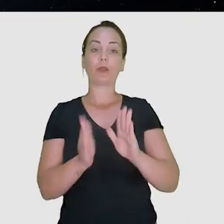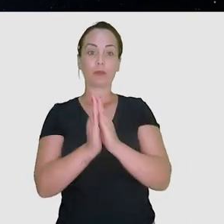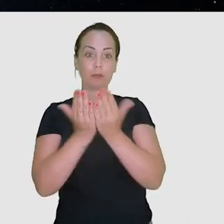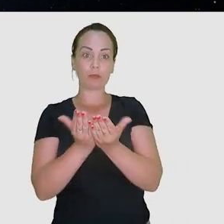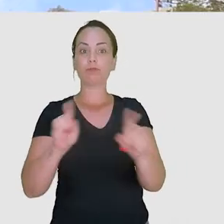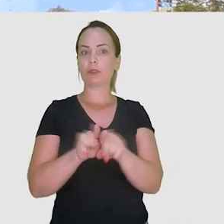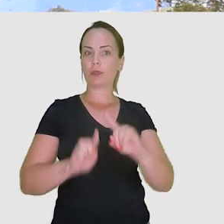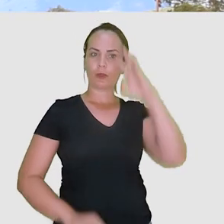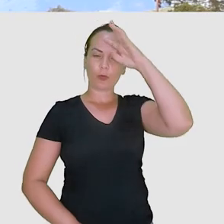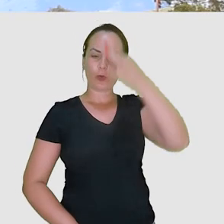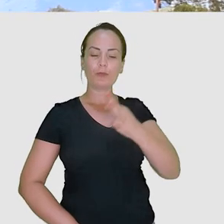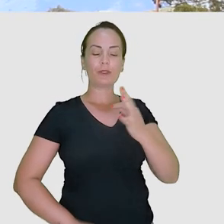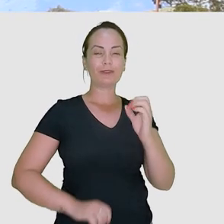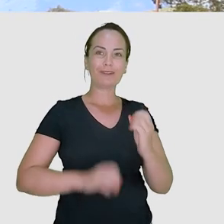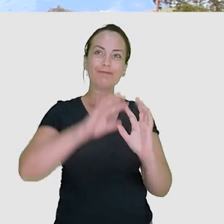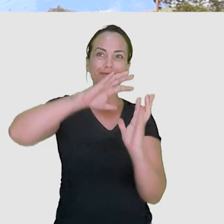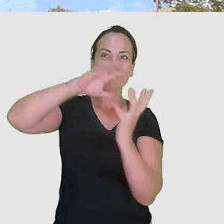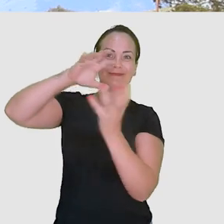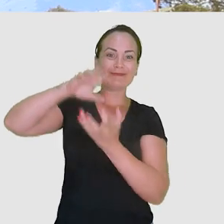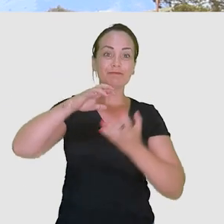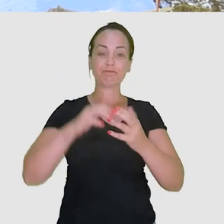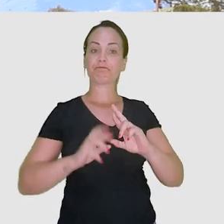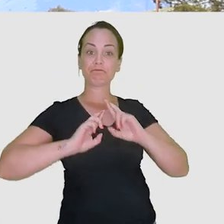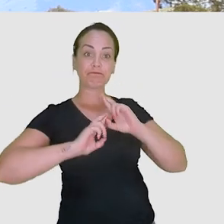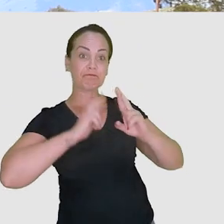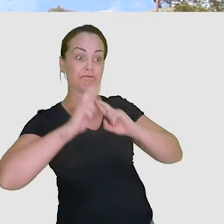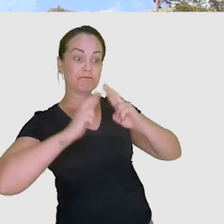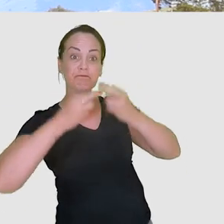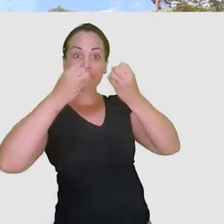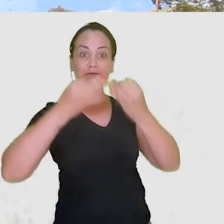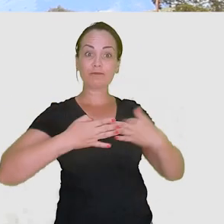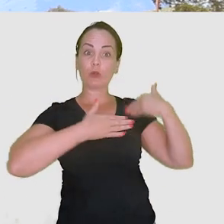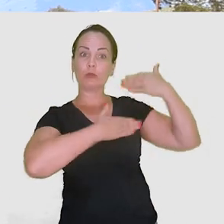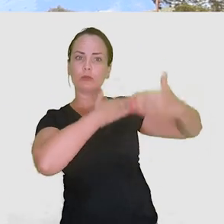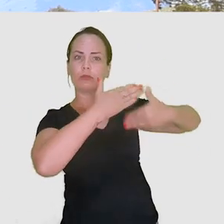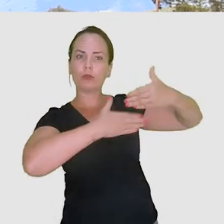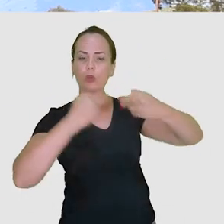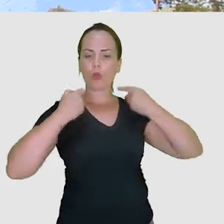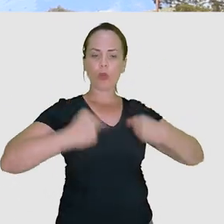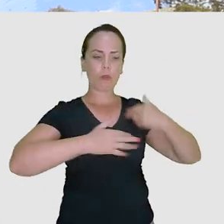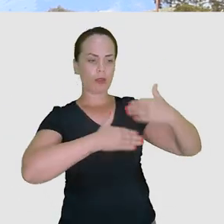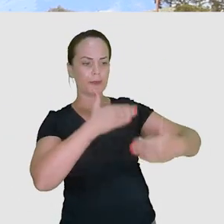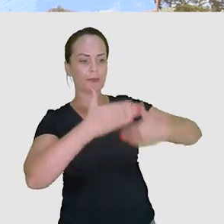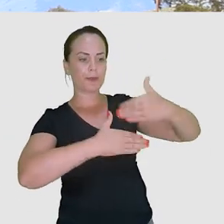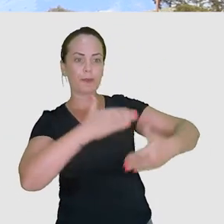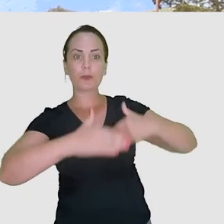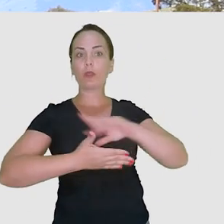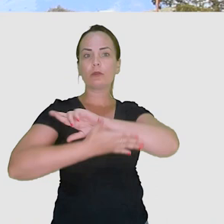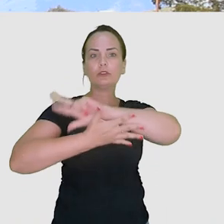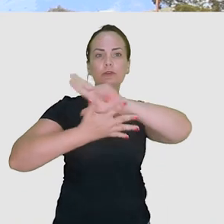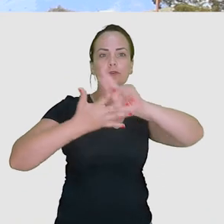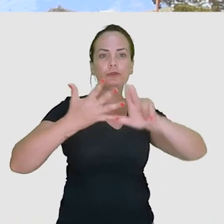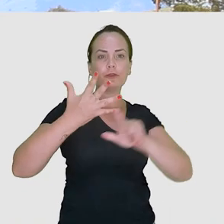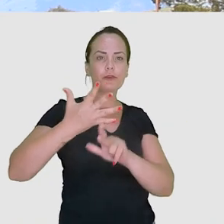compreensão do universo. E com esse relato, gostaríamos de mostrar que, ao longo do desenvolvimento da civilização humana, muitos